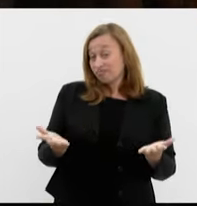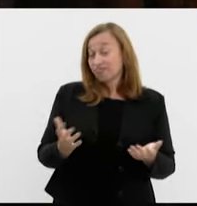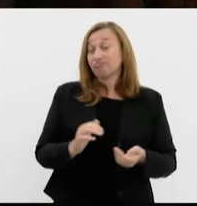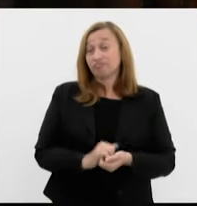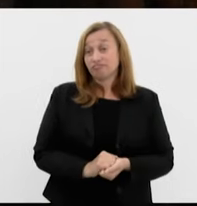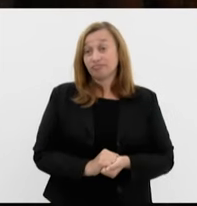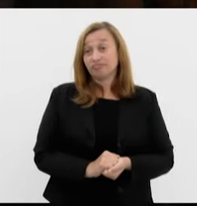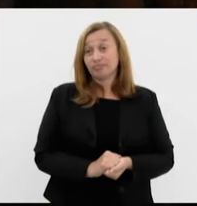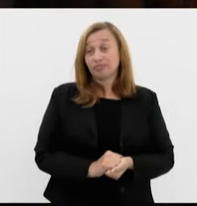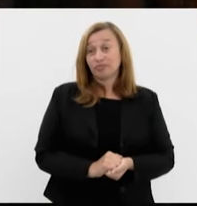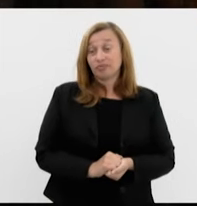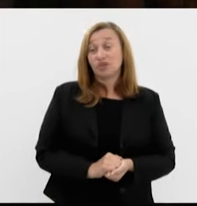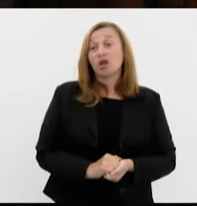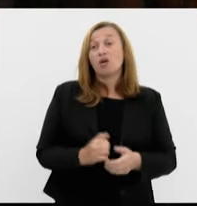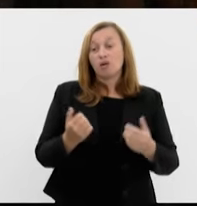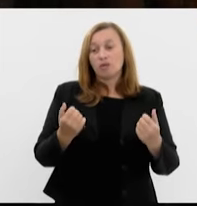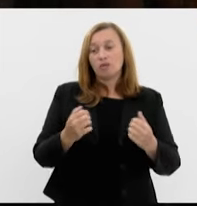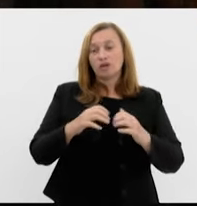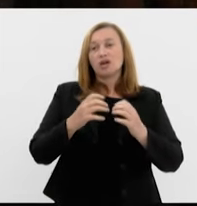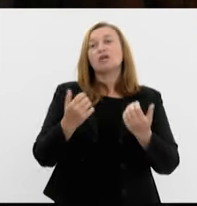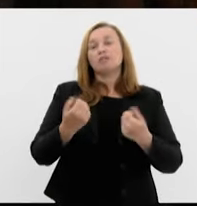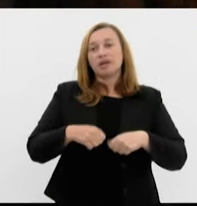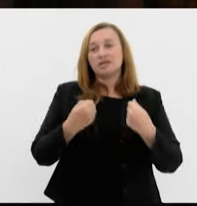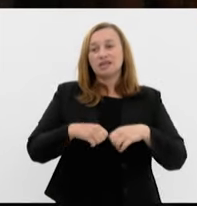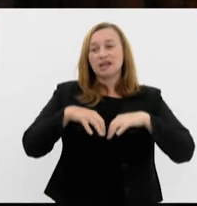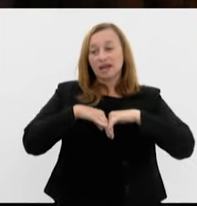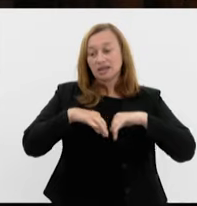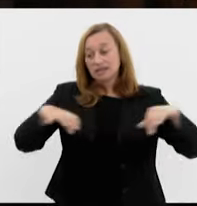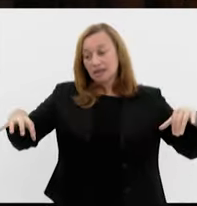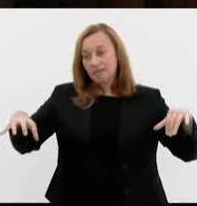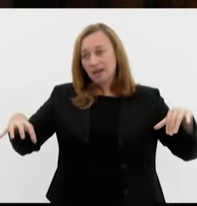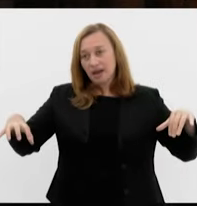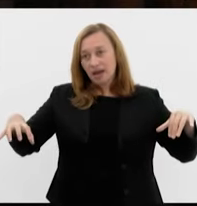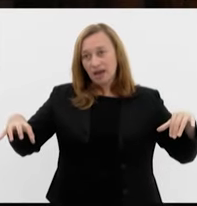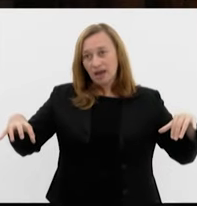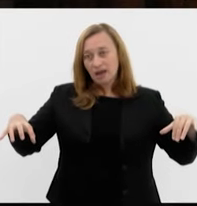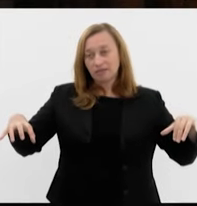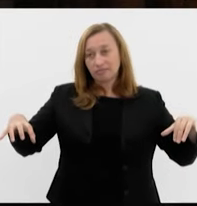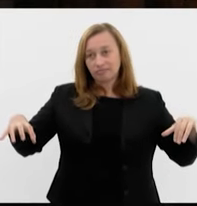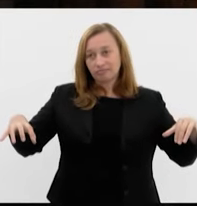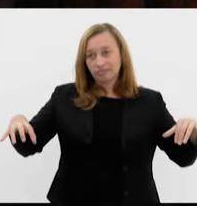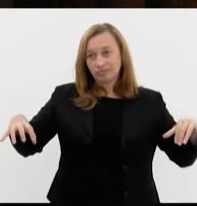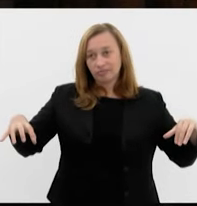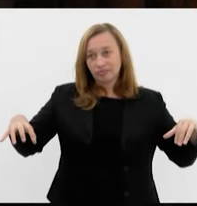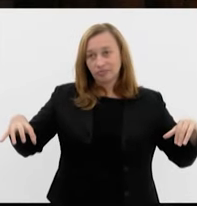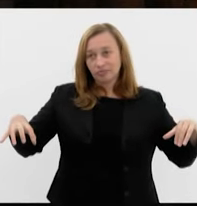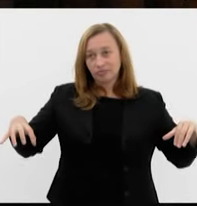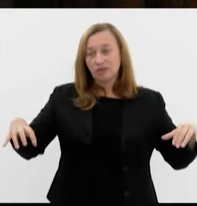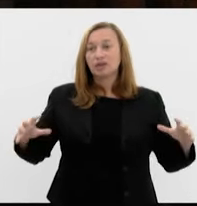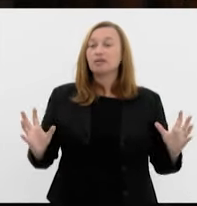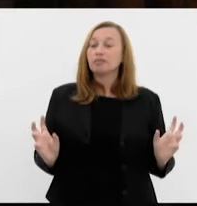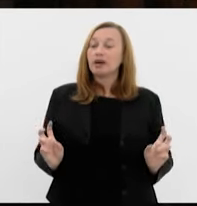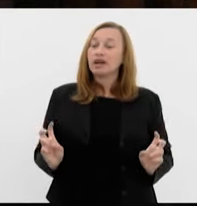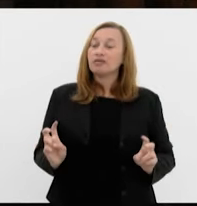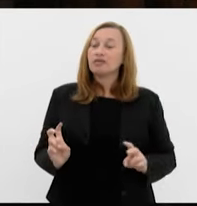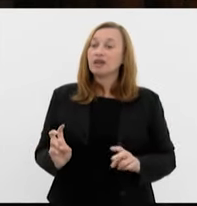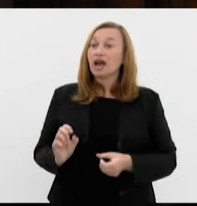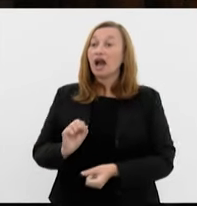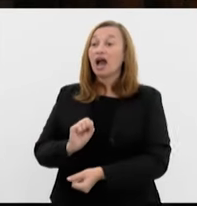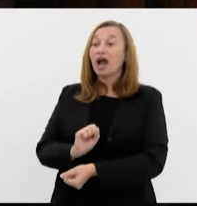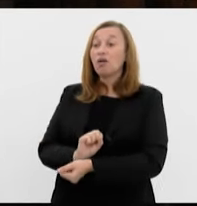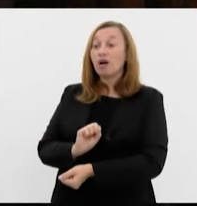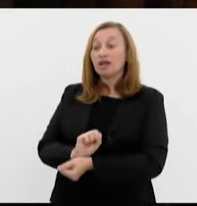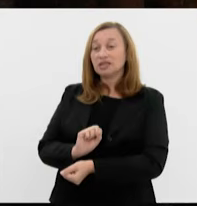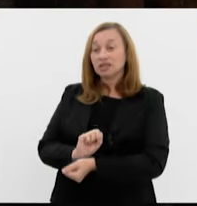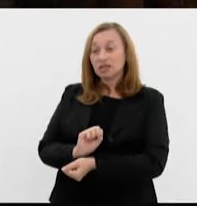desincompatibilizar segundo calendrio para se colocarem no banco de reservas aptos